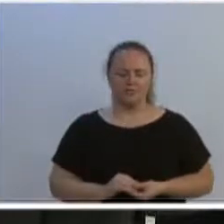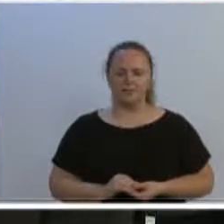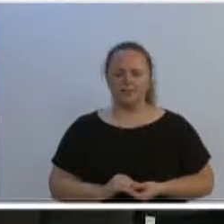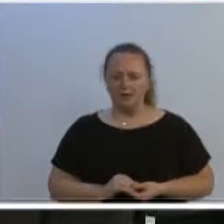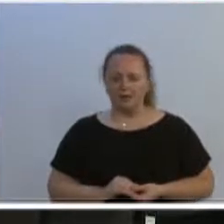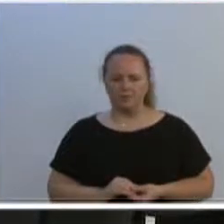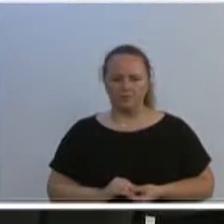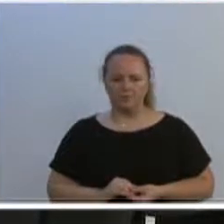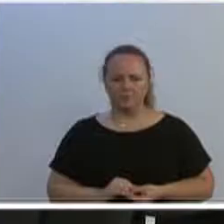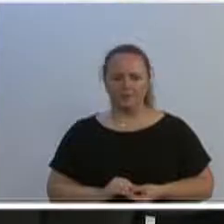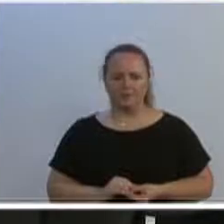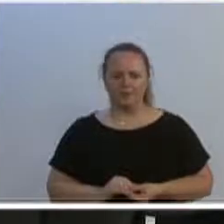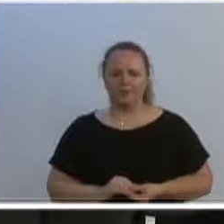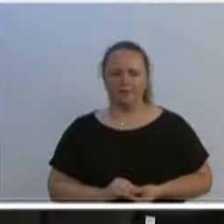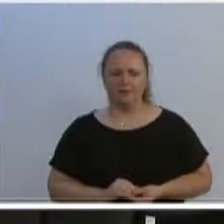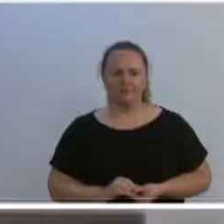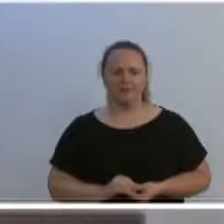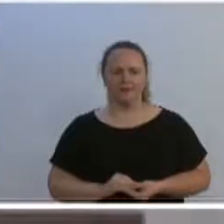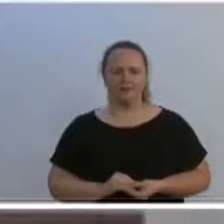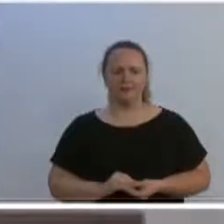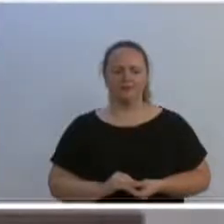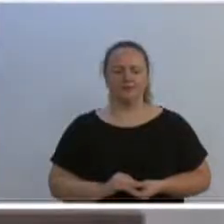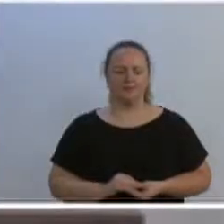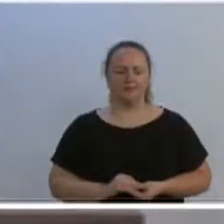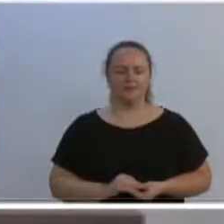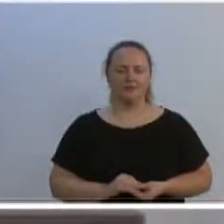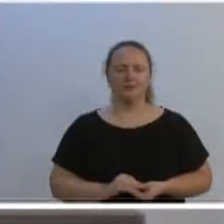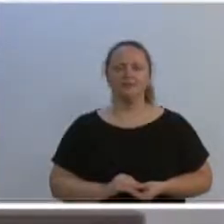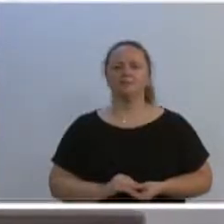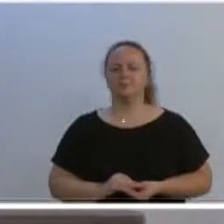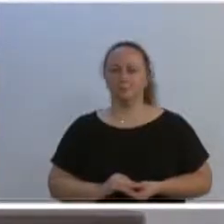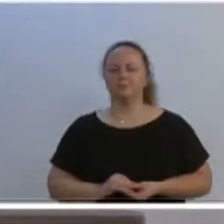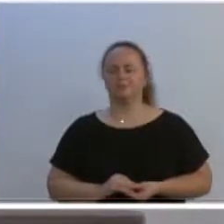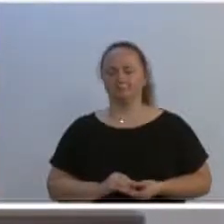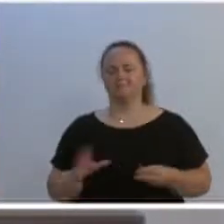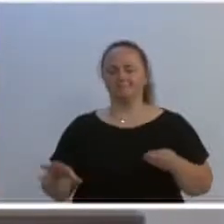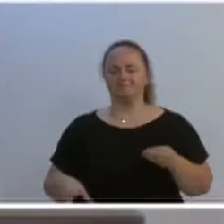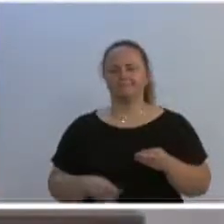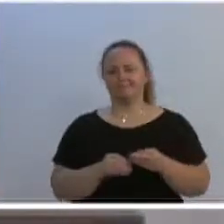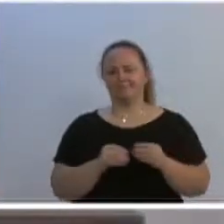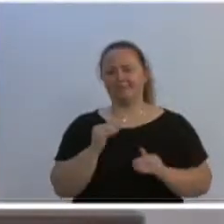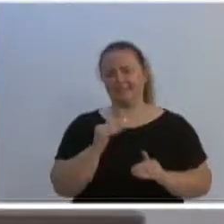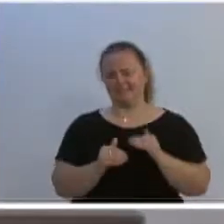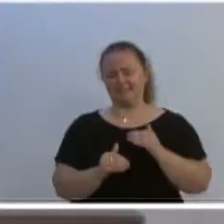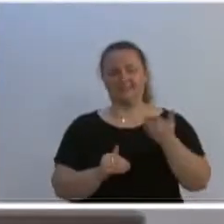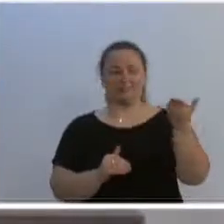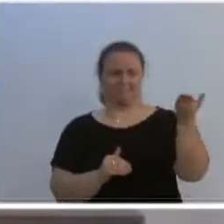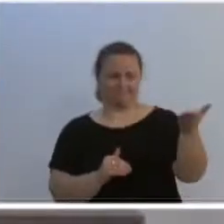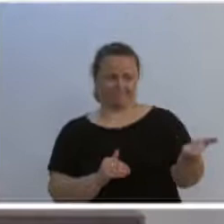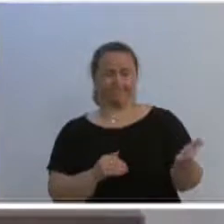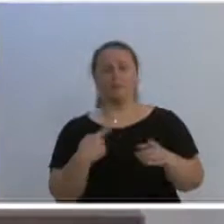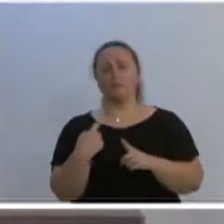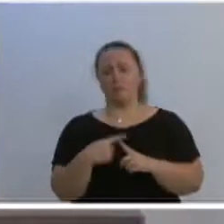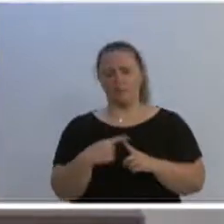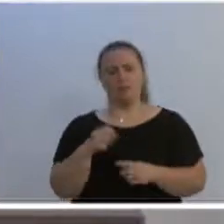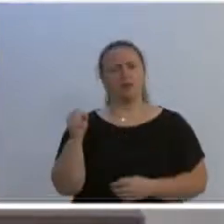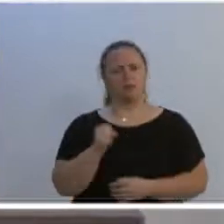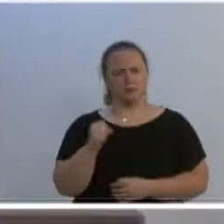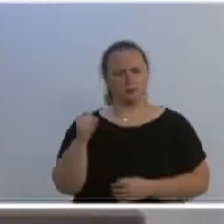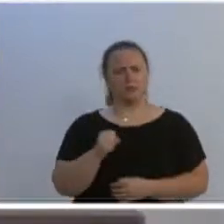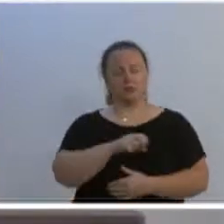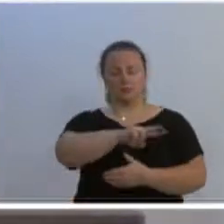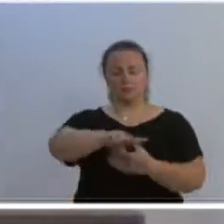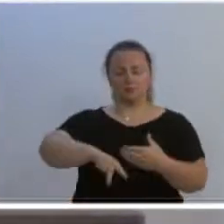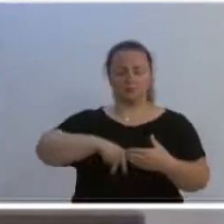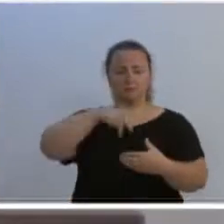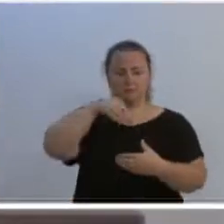Vereador Almir, já concedo a parte do vereador Gilson. Eu sou obrigado a discordar de Vossa Excelência, porque é aqui sim, não só aqui,